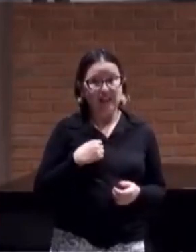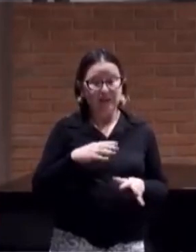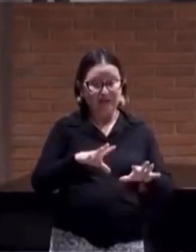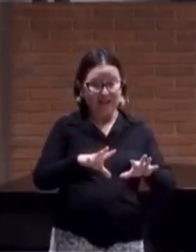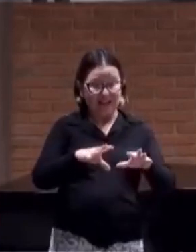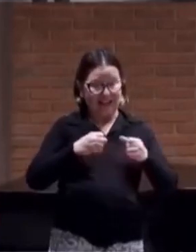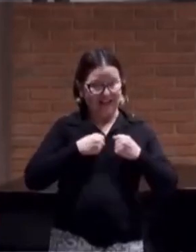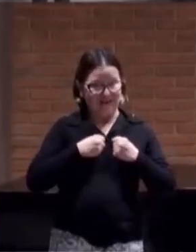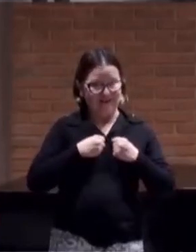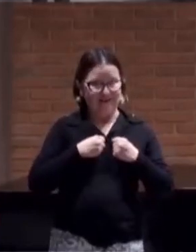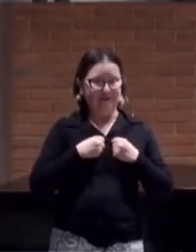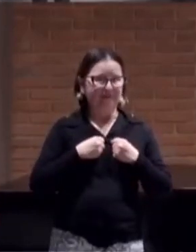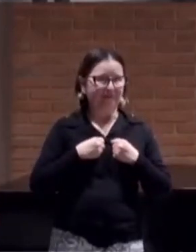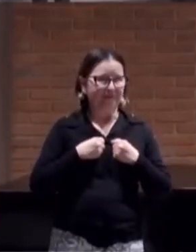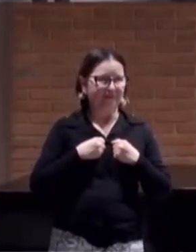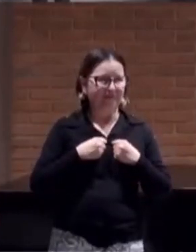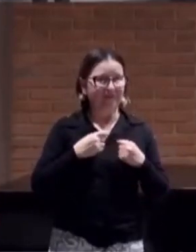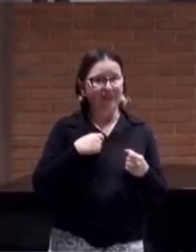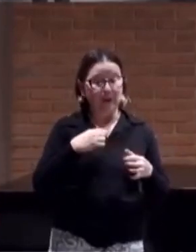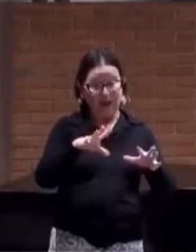assumir